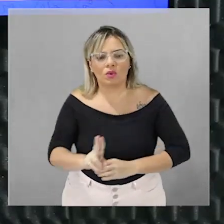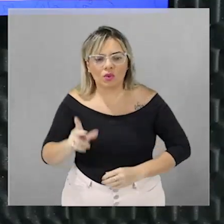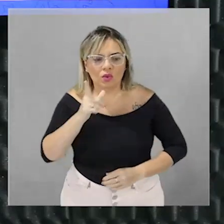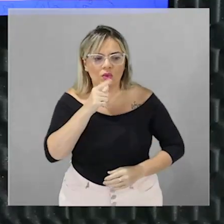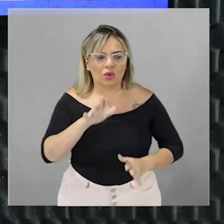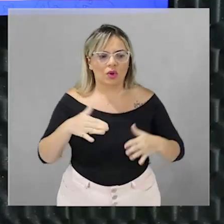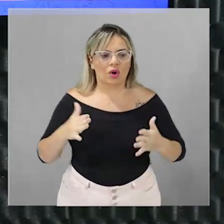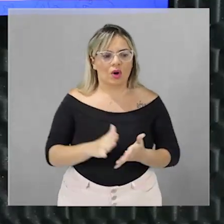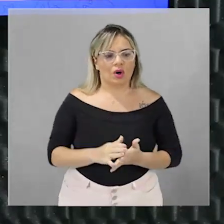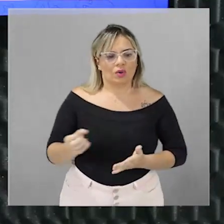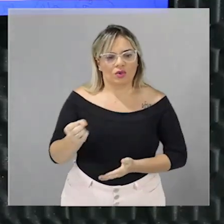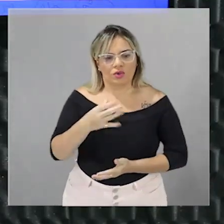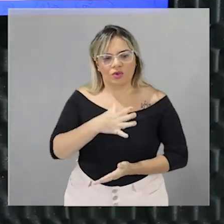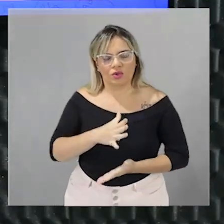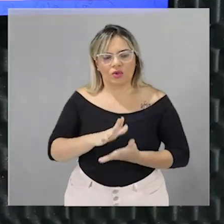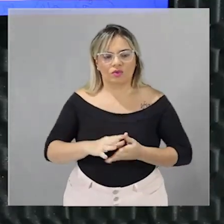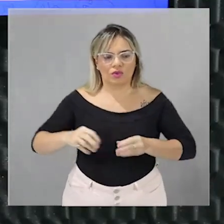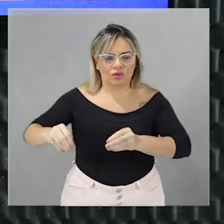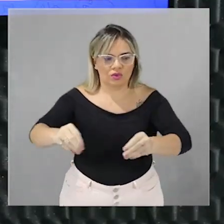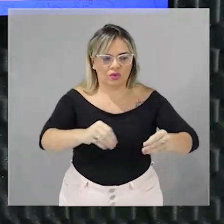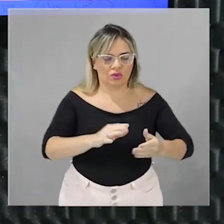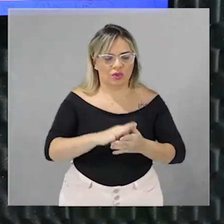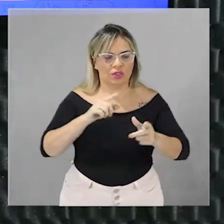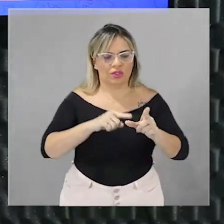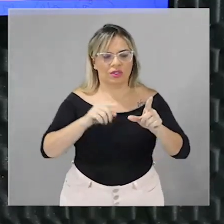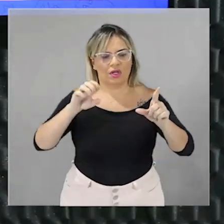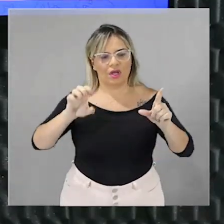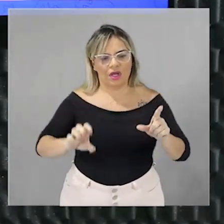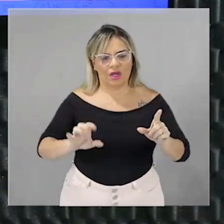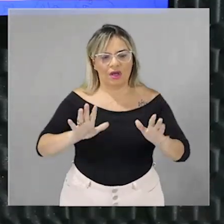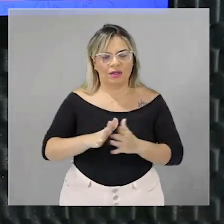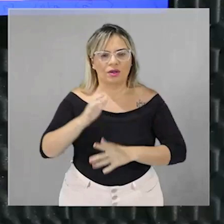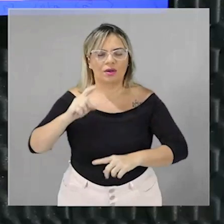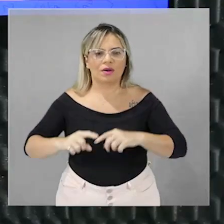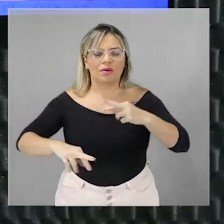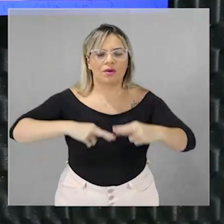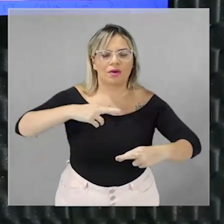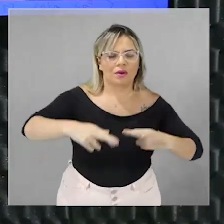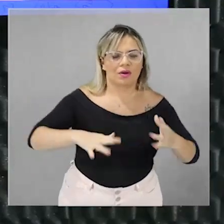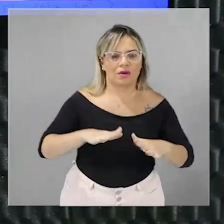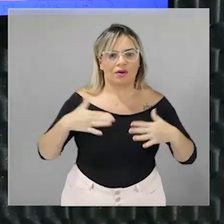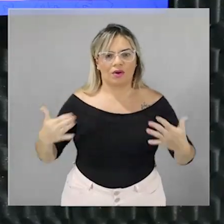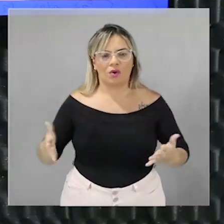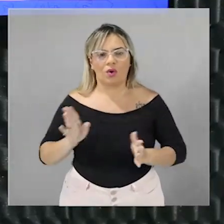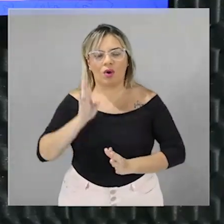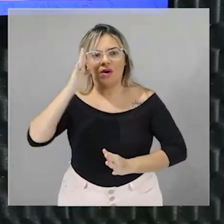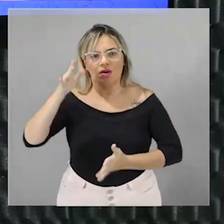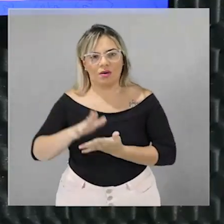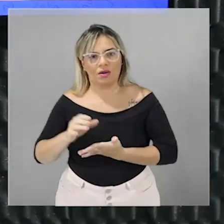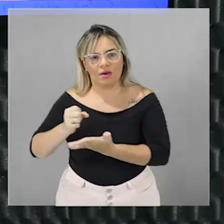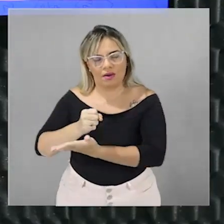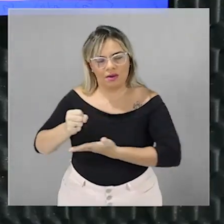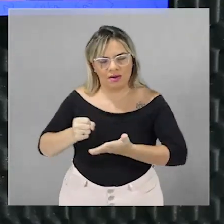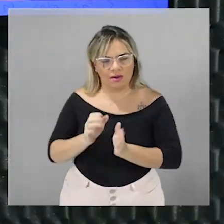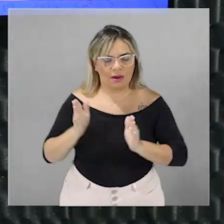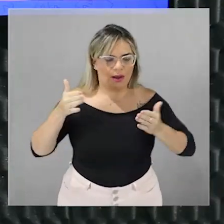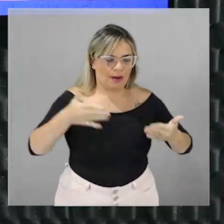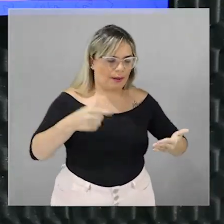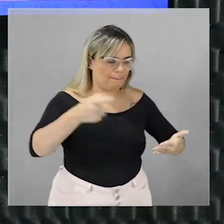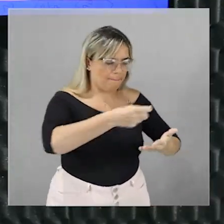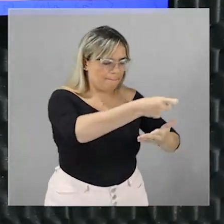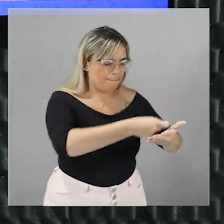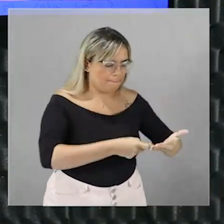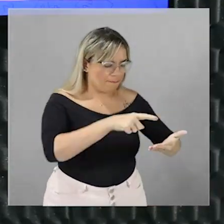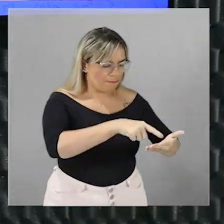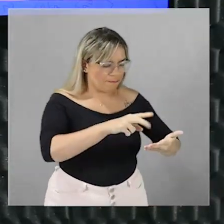recursos recicláveis. Um destes princípios vai nortear o texto que nós vamos ler agora. Fazendo essa análise, fica mais fácil, né,